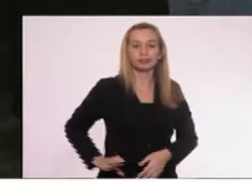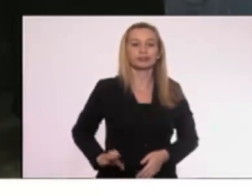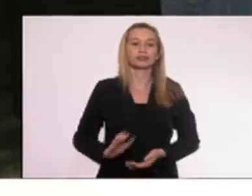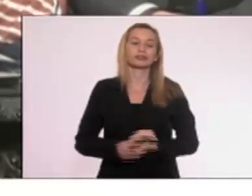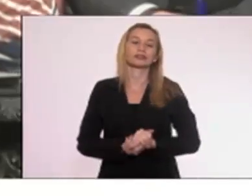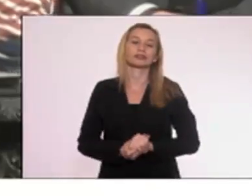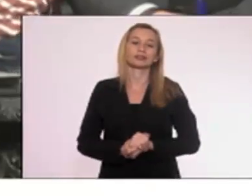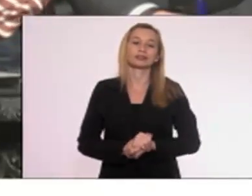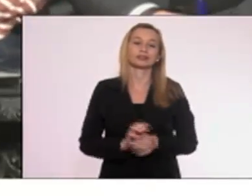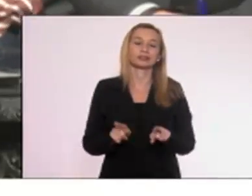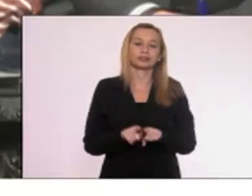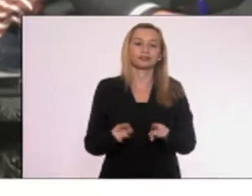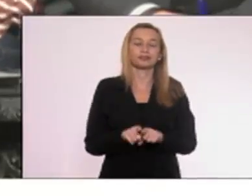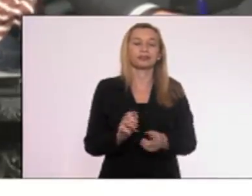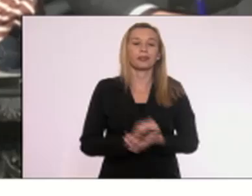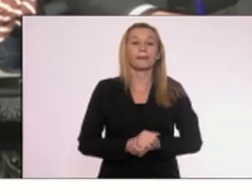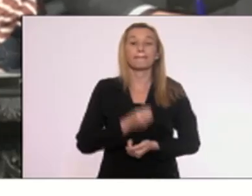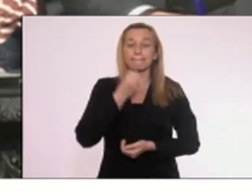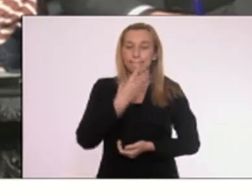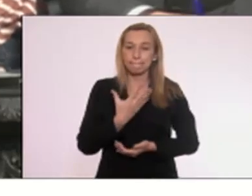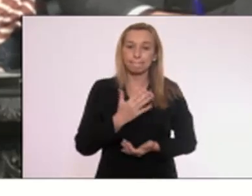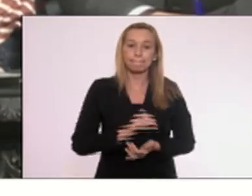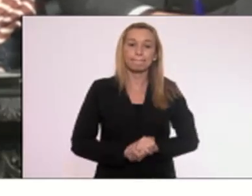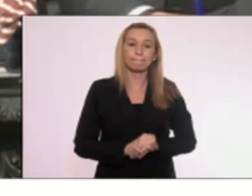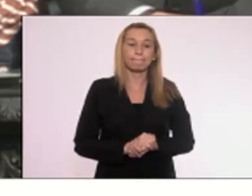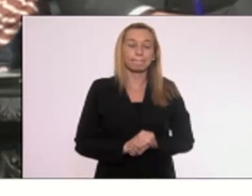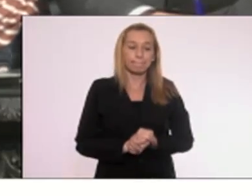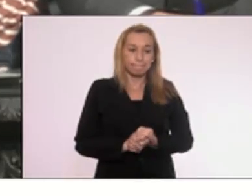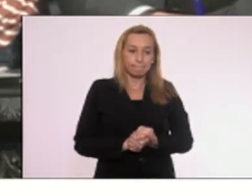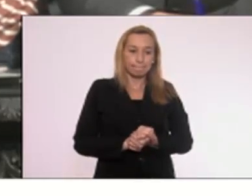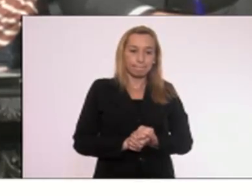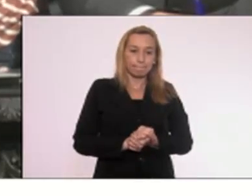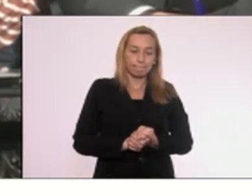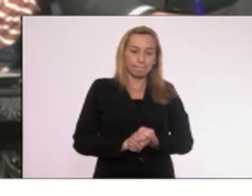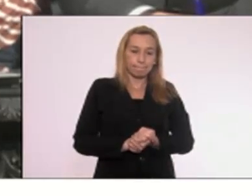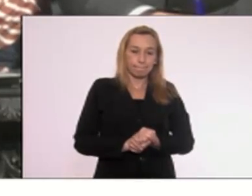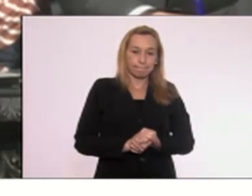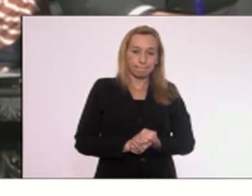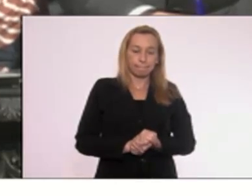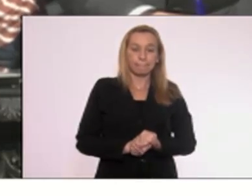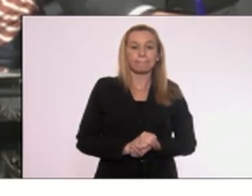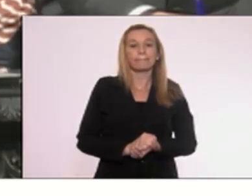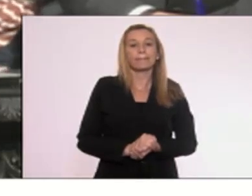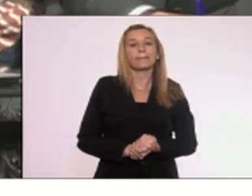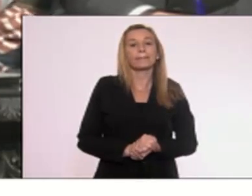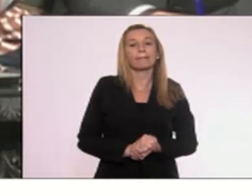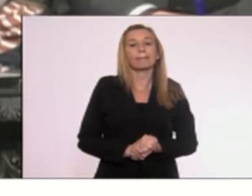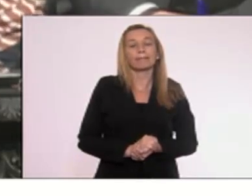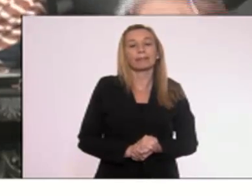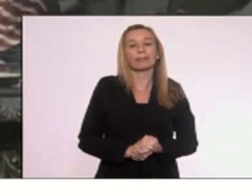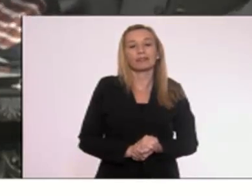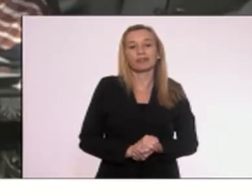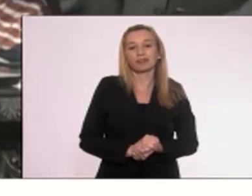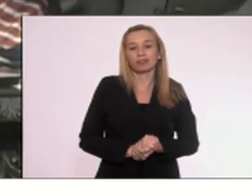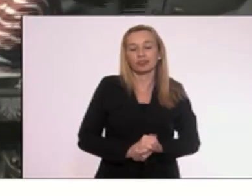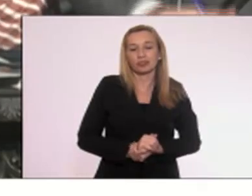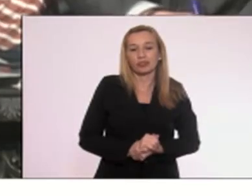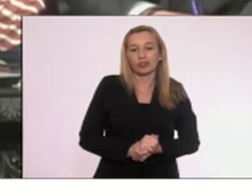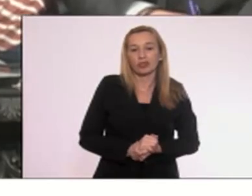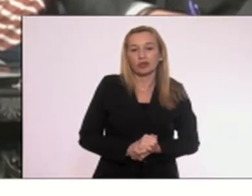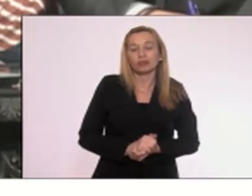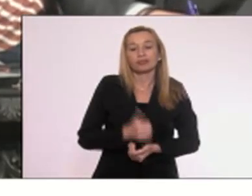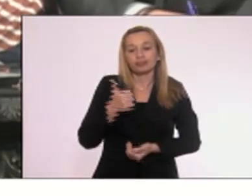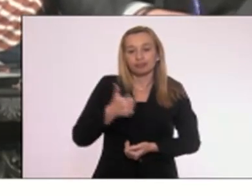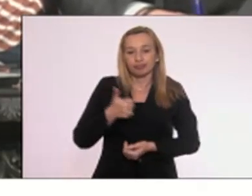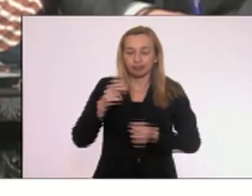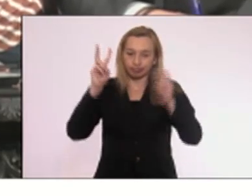postura. Bem, então vamos, presidência, retomando o primeiro